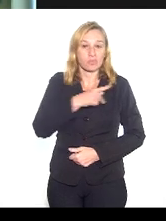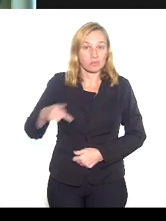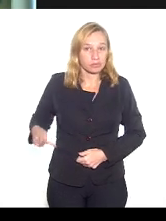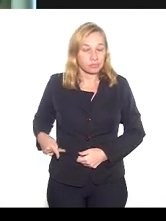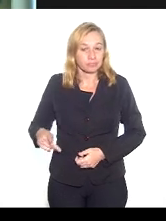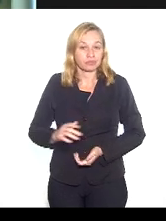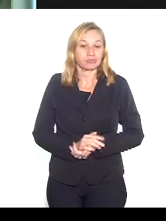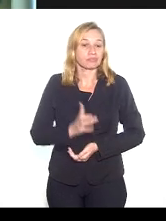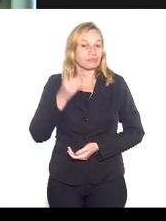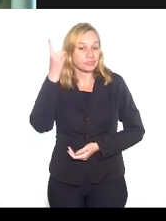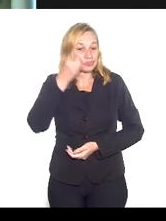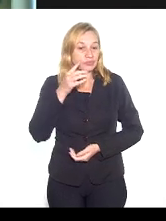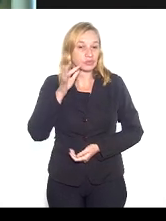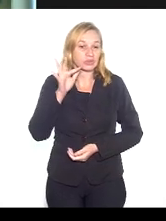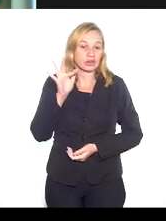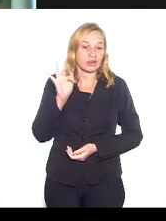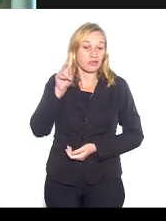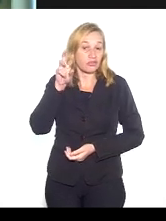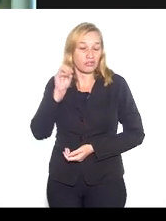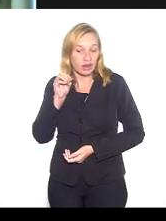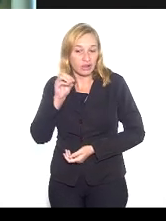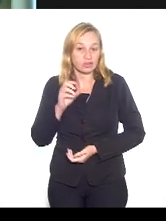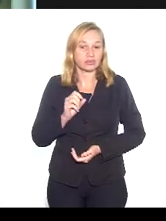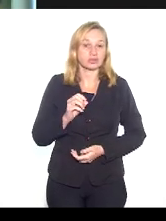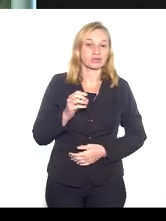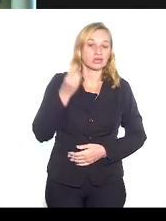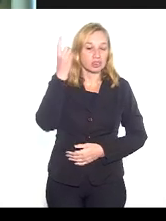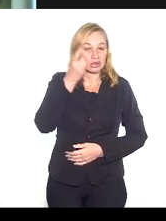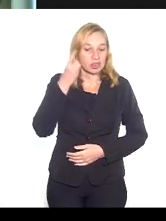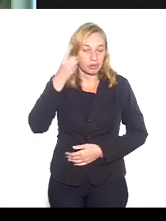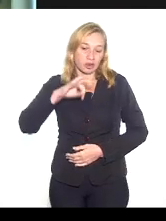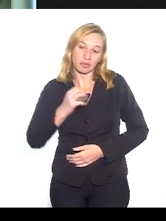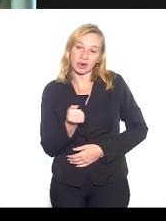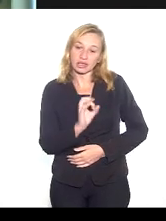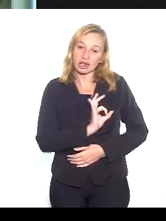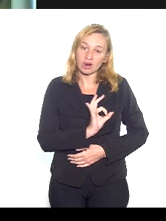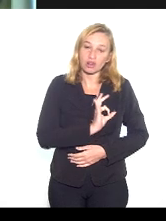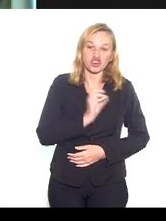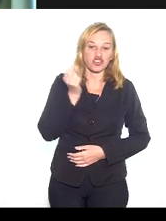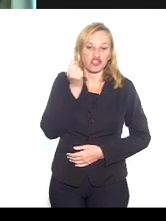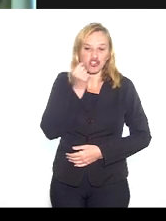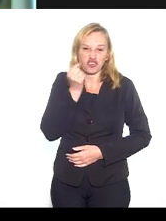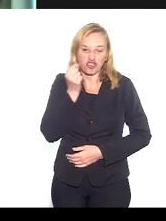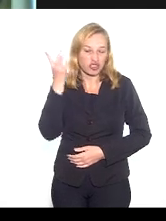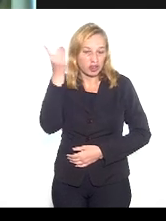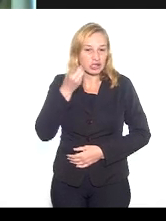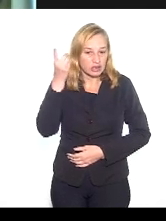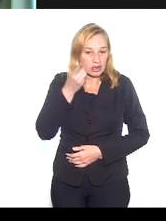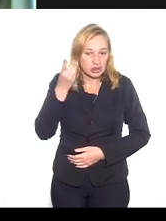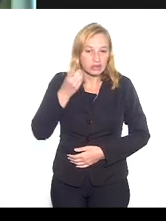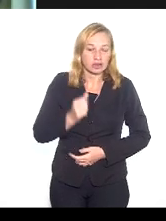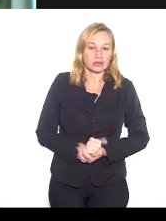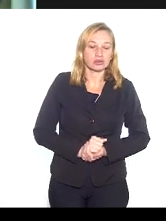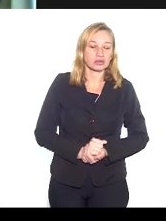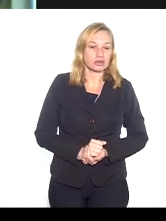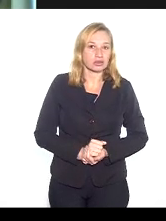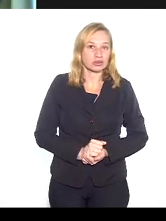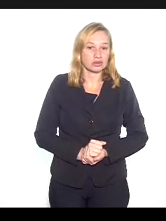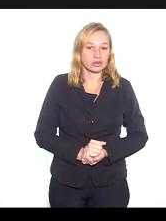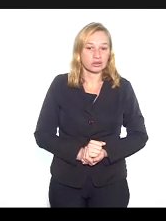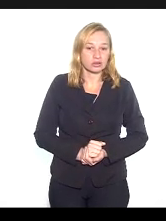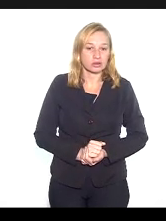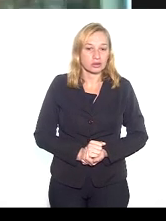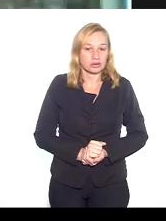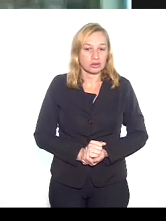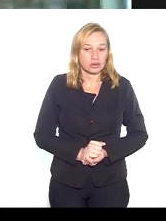presidente, deputado Serafim, presidente, deputado Marcos Rocha, deputado Jovem Ratinho, doutor Fernando Barralho,